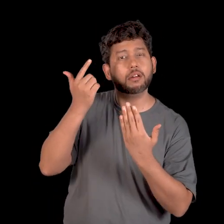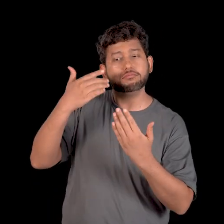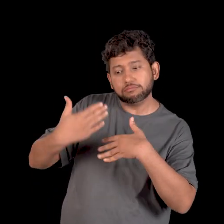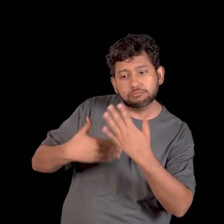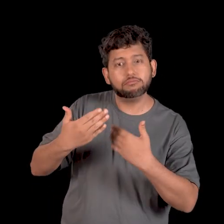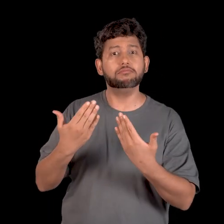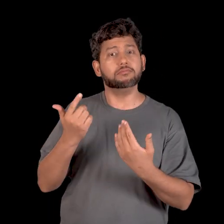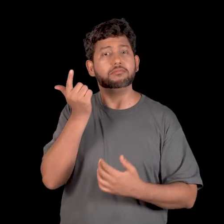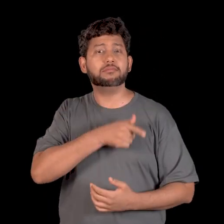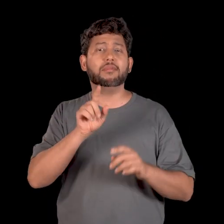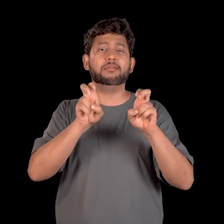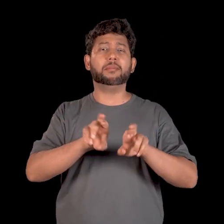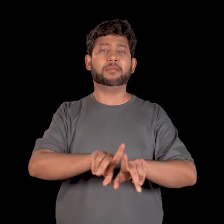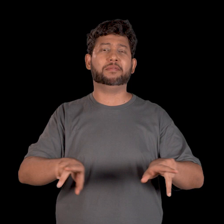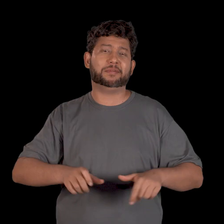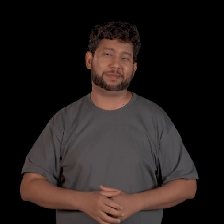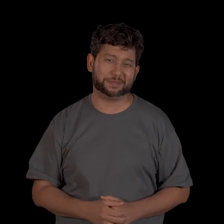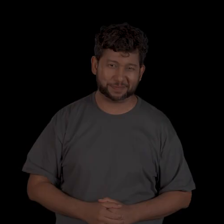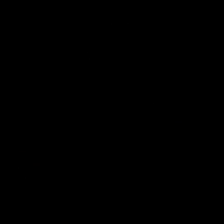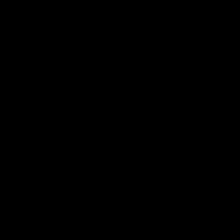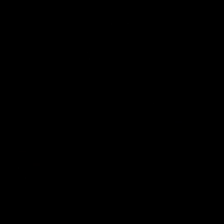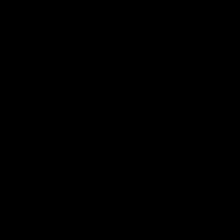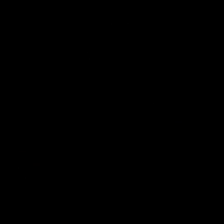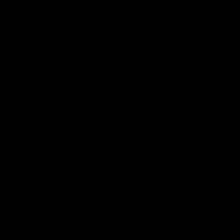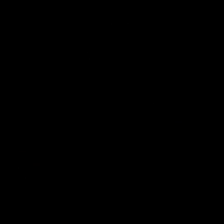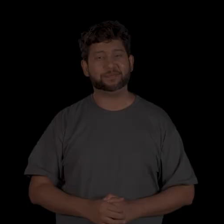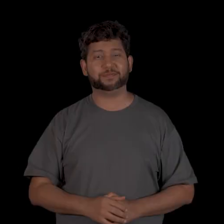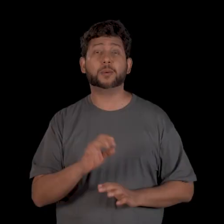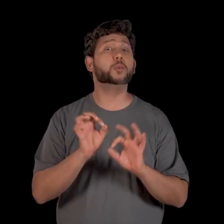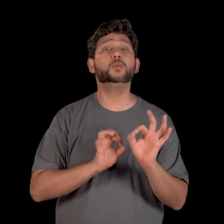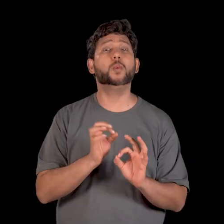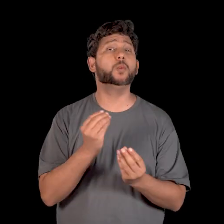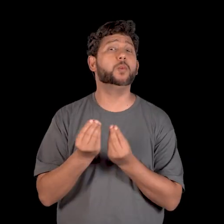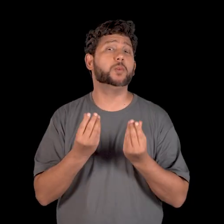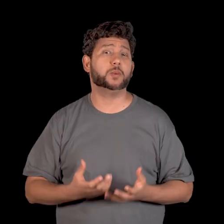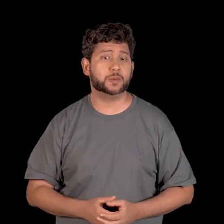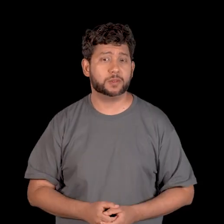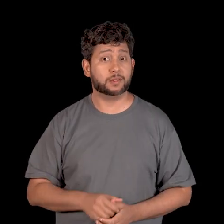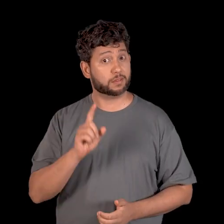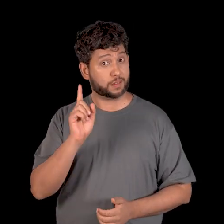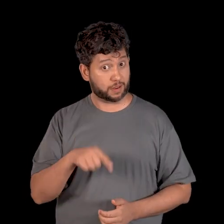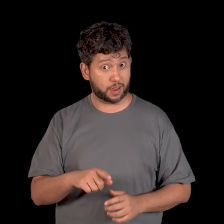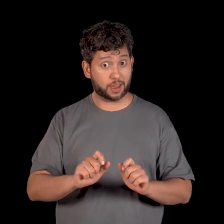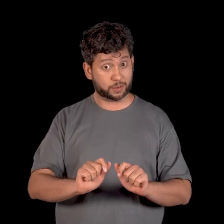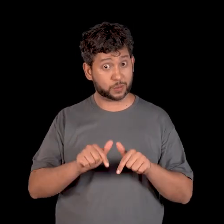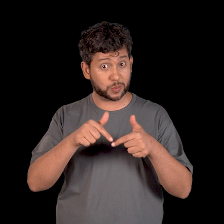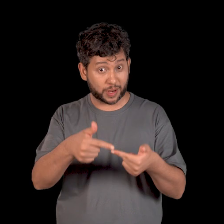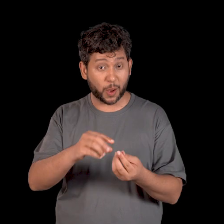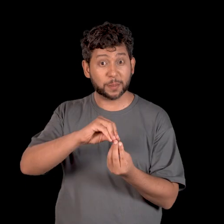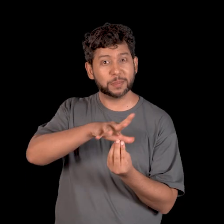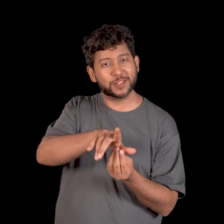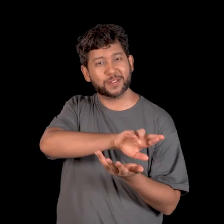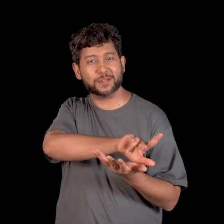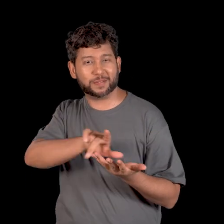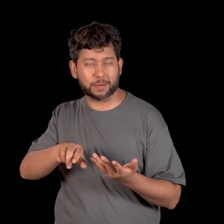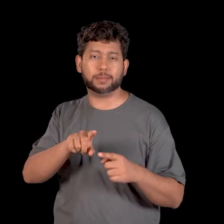e o conhecimento sobre uma variada gama de assuntos. Como é composto esse projeto? Ele é basicamente